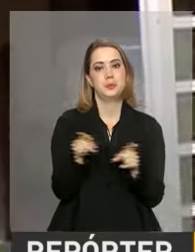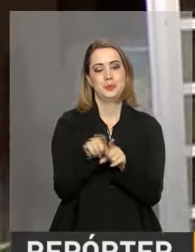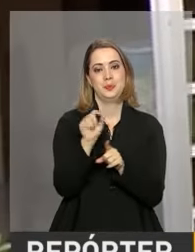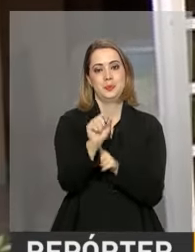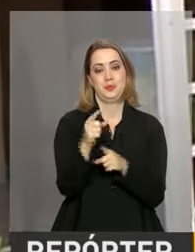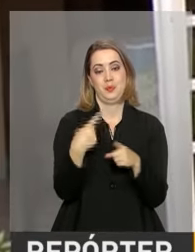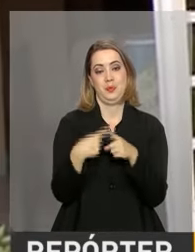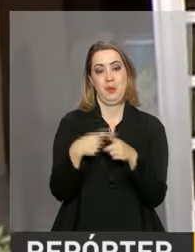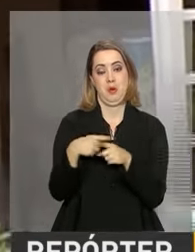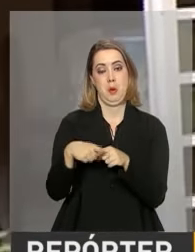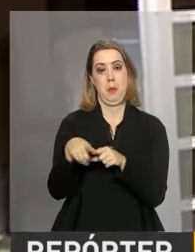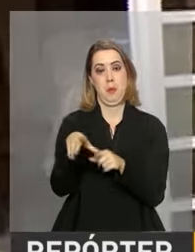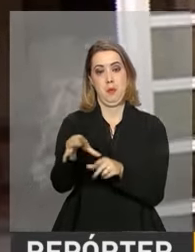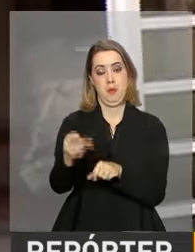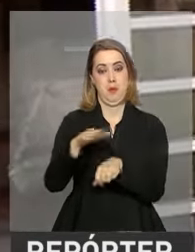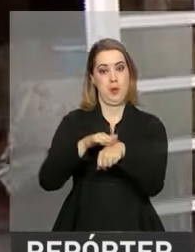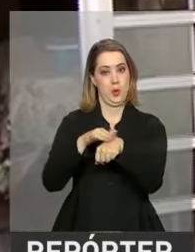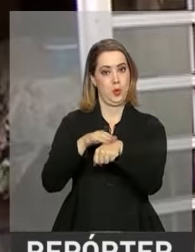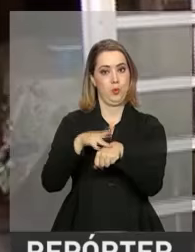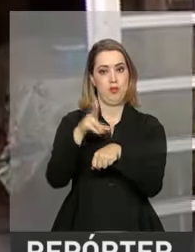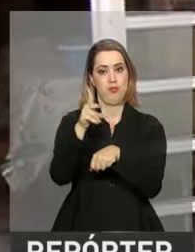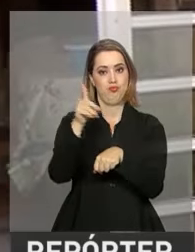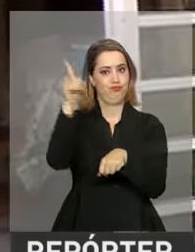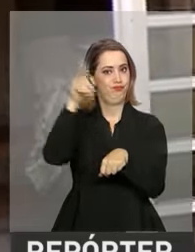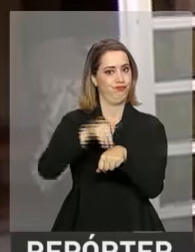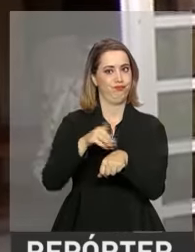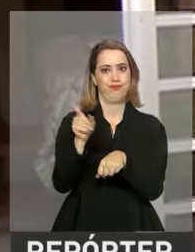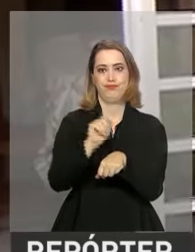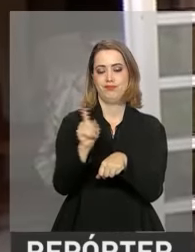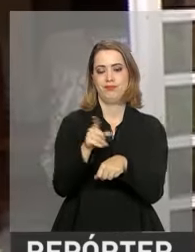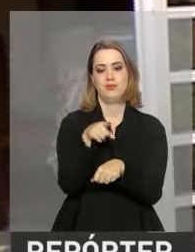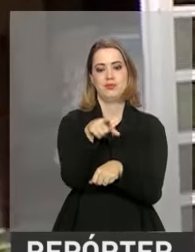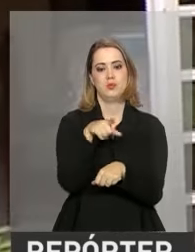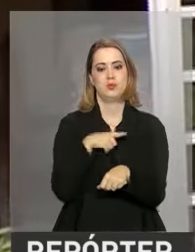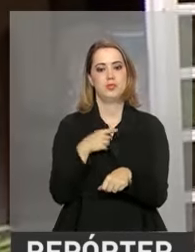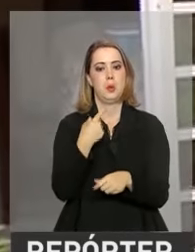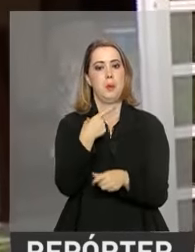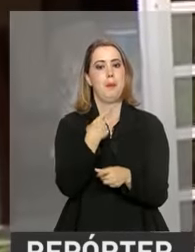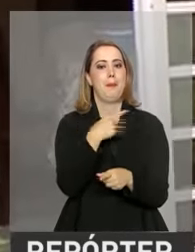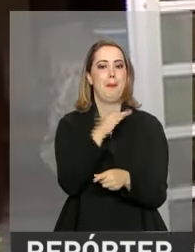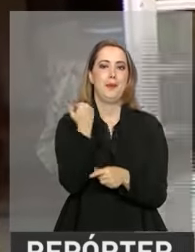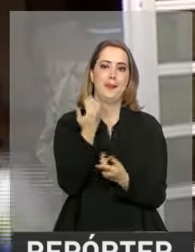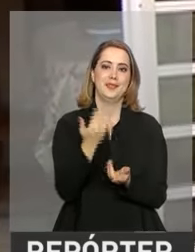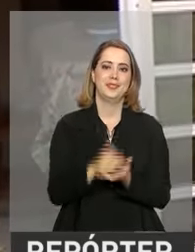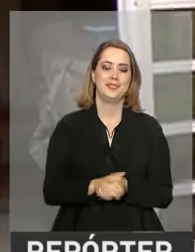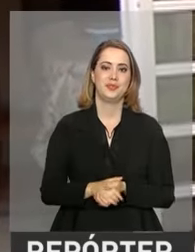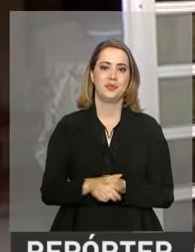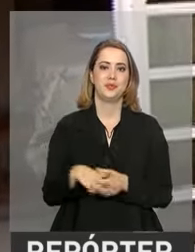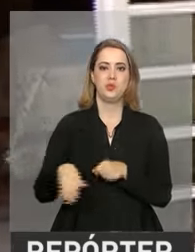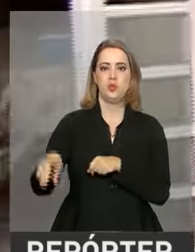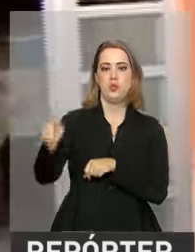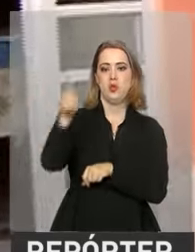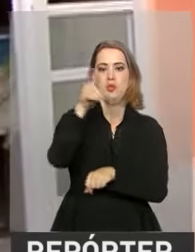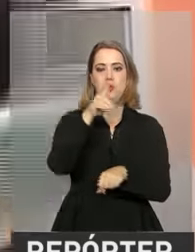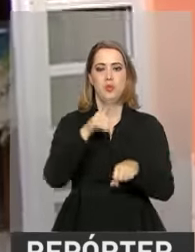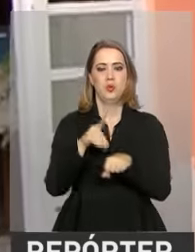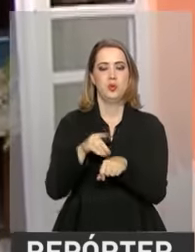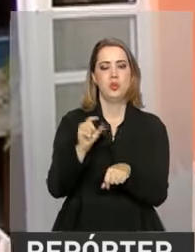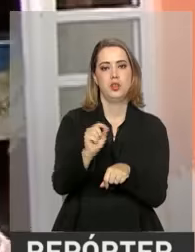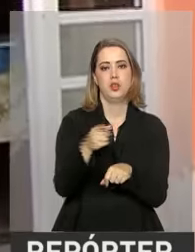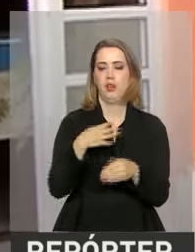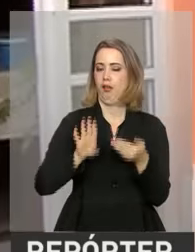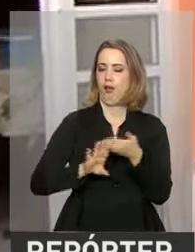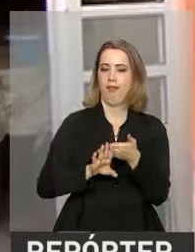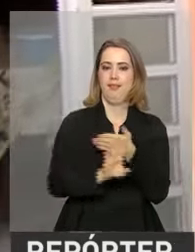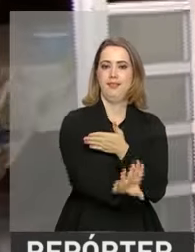porque pegar Dengue nem pensar não que é isso só que se ele pegar ele morre se o mosquito bater na porta não vai deixar entrar